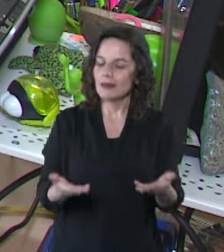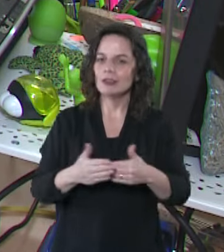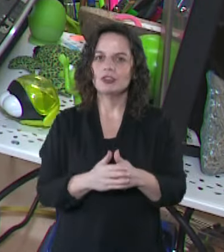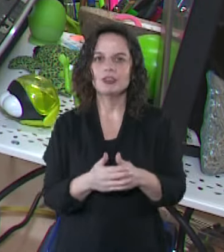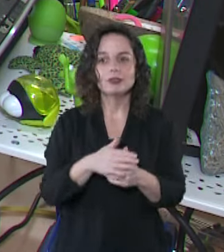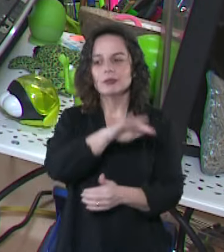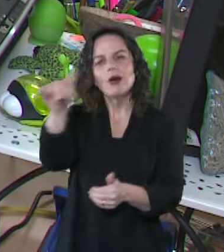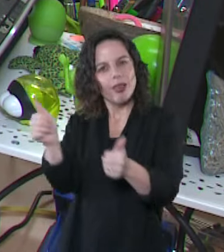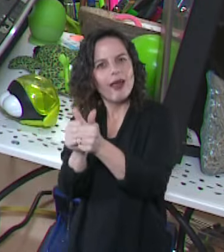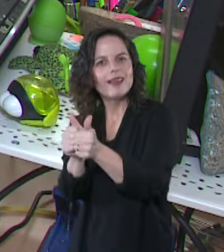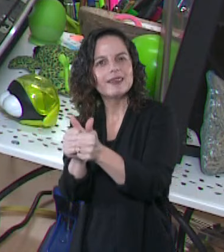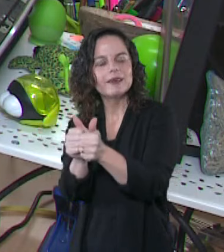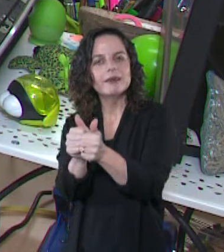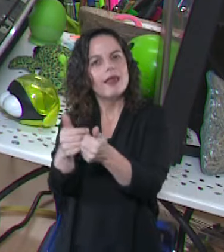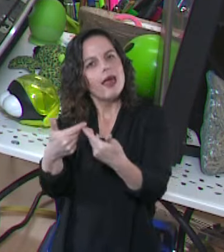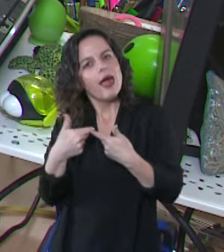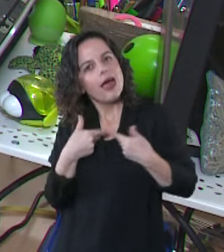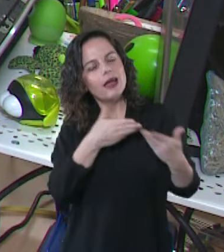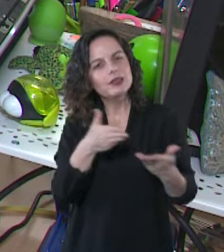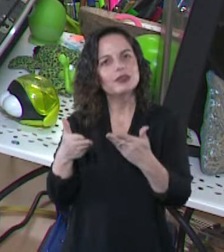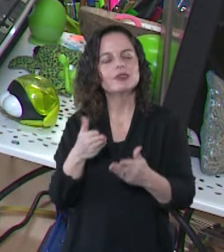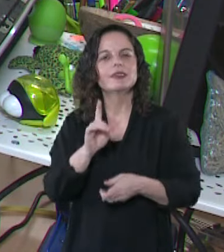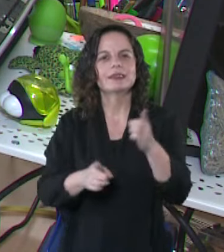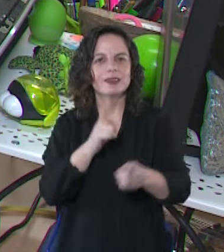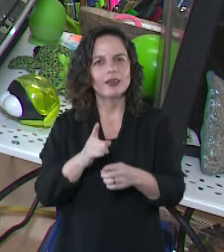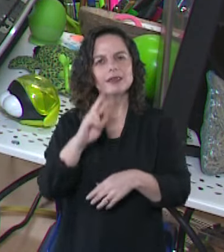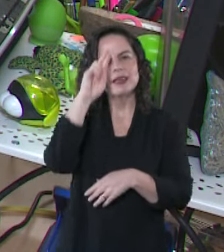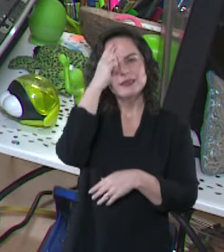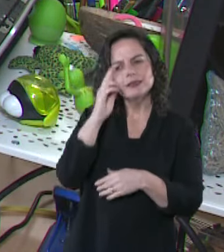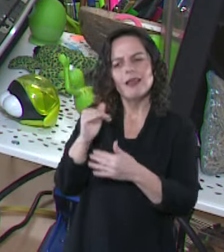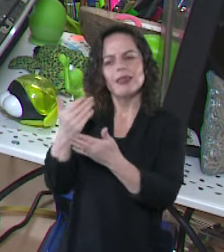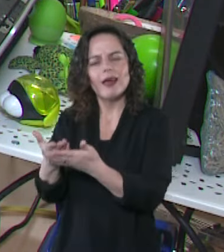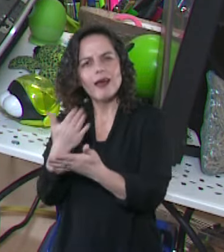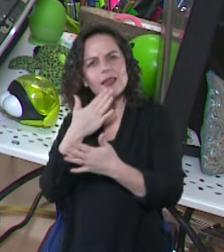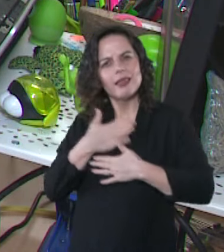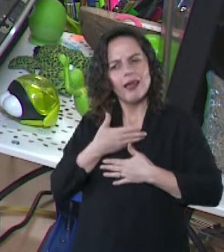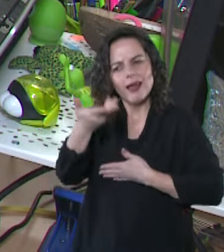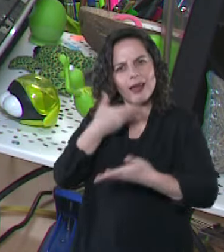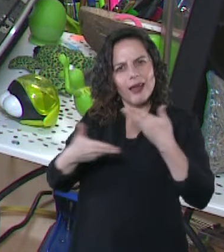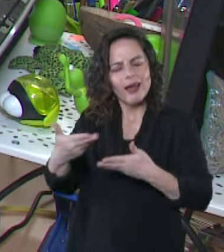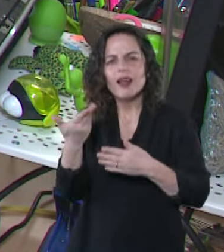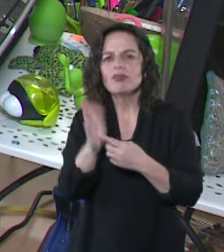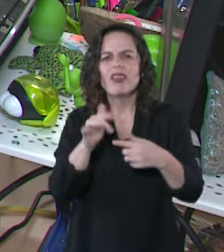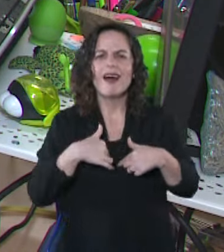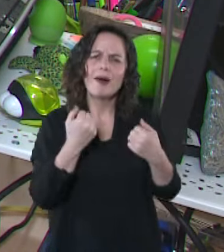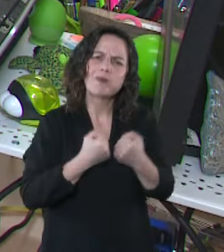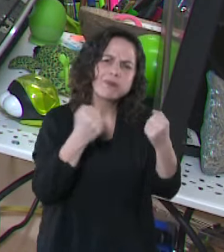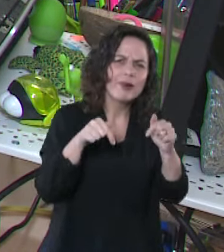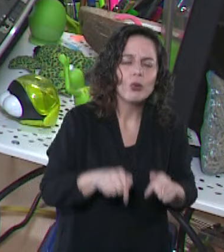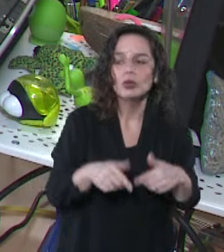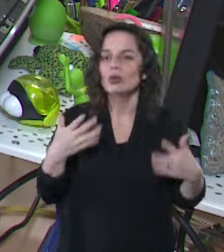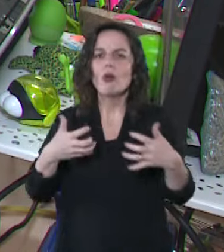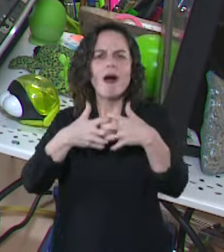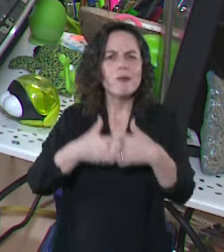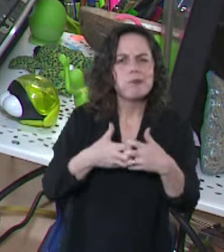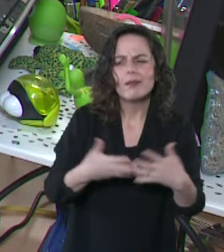ali ao nosso lado ajuda-nos a darmos força umas às outras. Ou seja, eu hoje não sou capaz, olha, tenho uma dúvida aqui, olha,